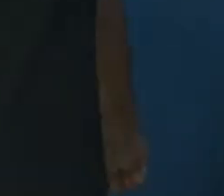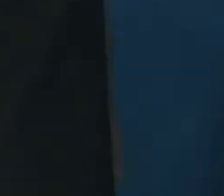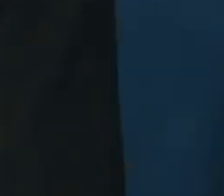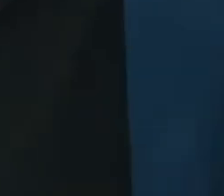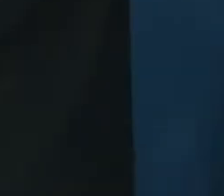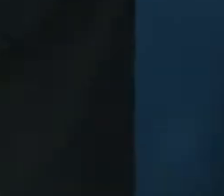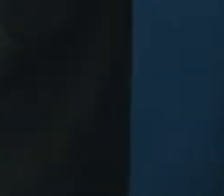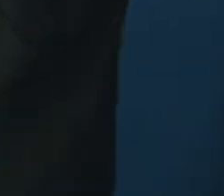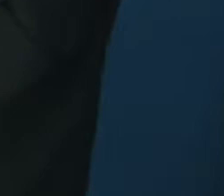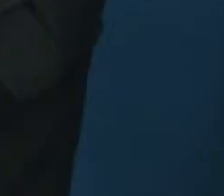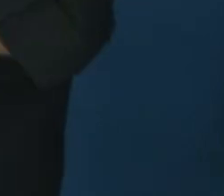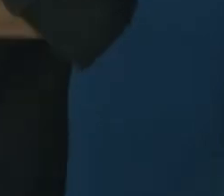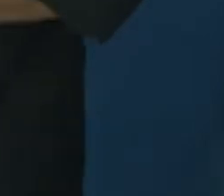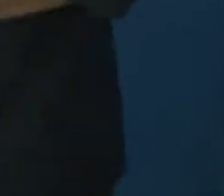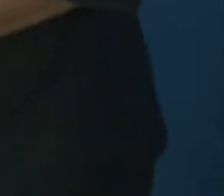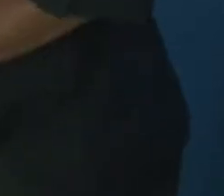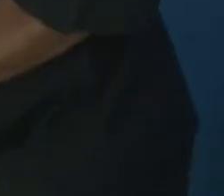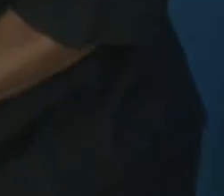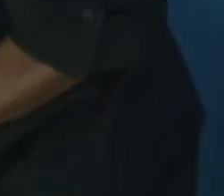o